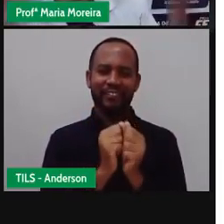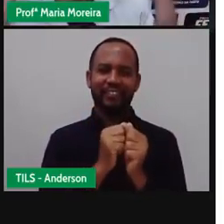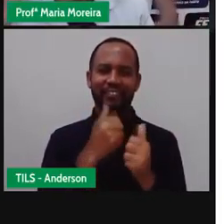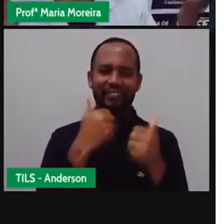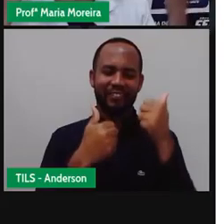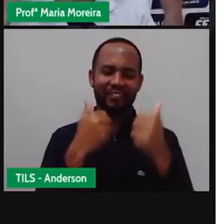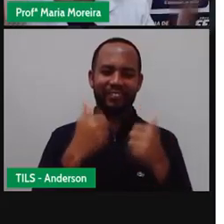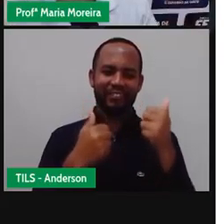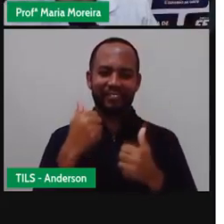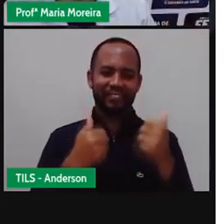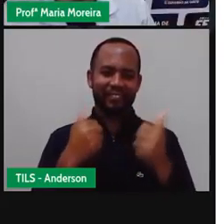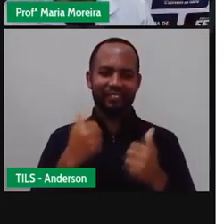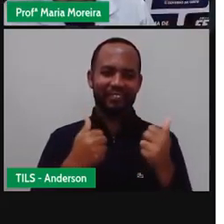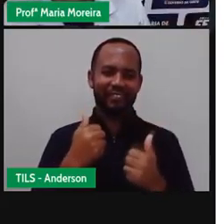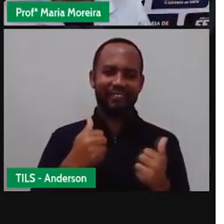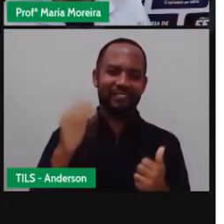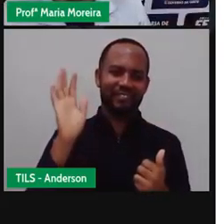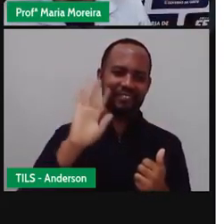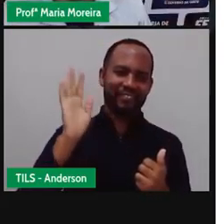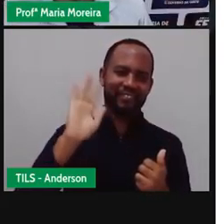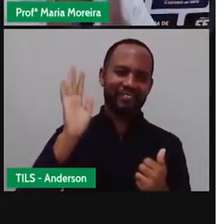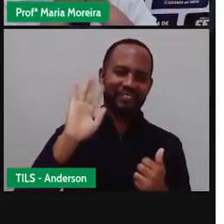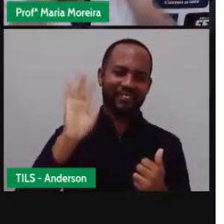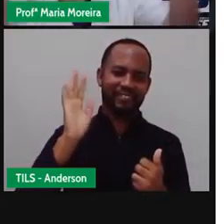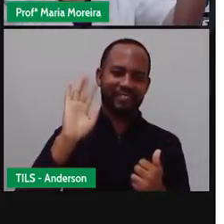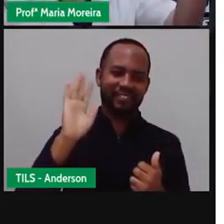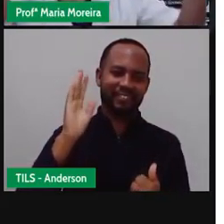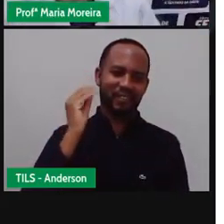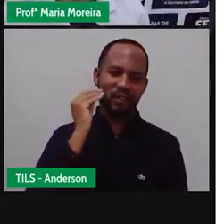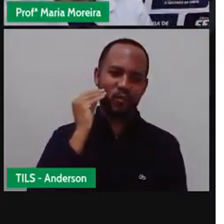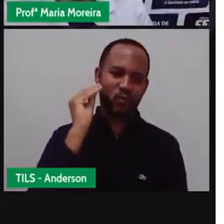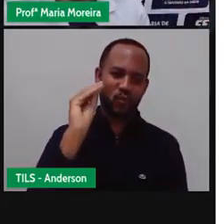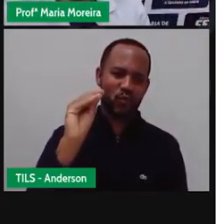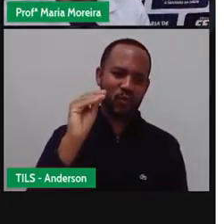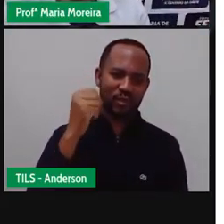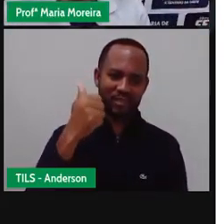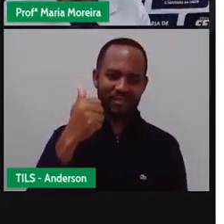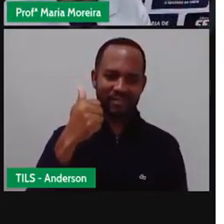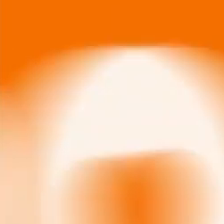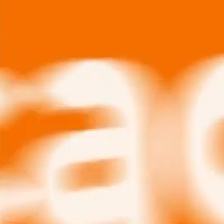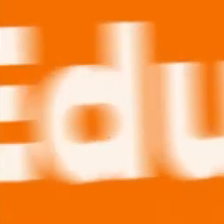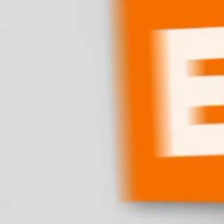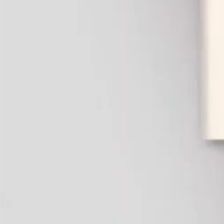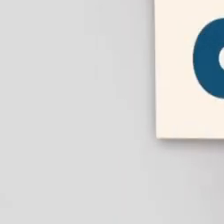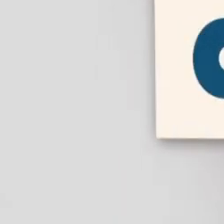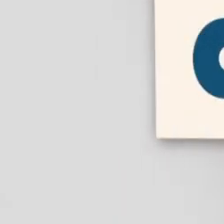nessas 150 aulas, tá? Um grande beijo, até a próxima.